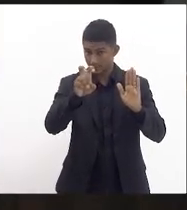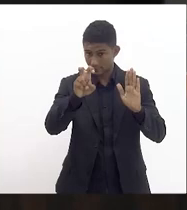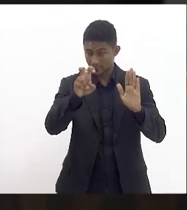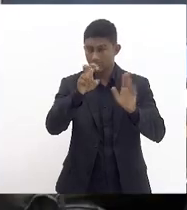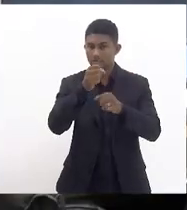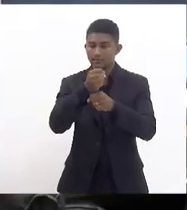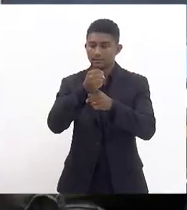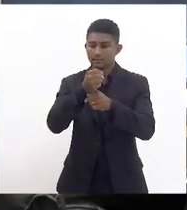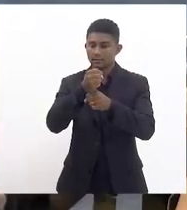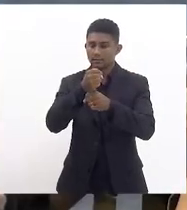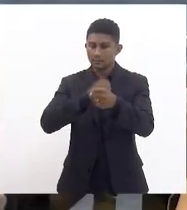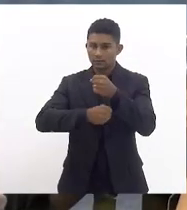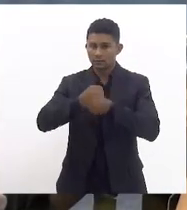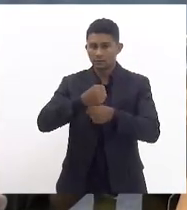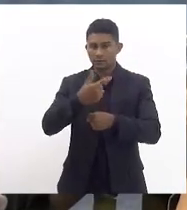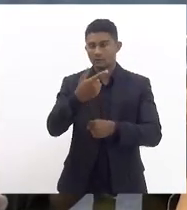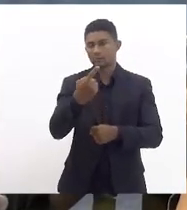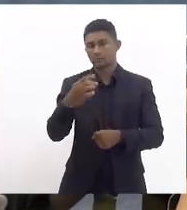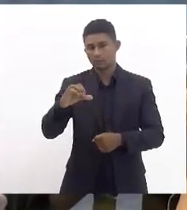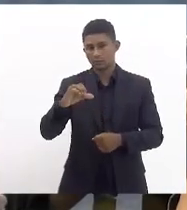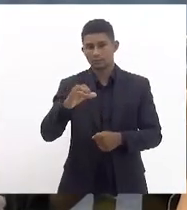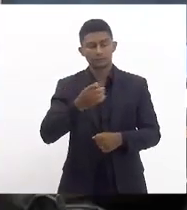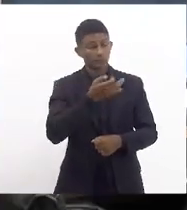2019. Para aparecer pela constitucionalidade.